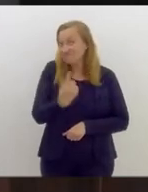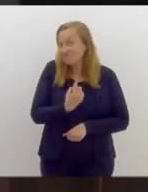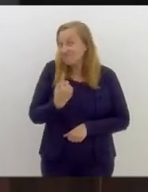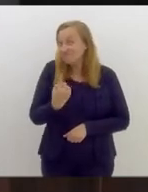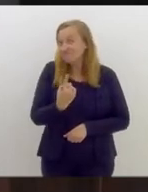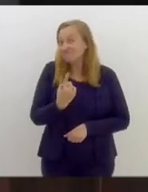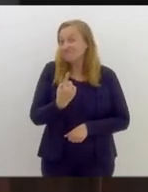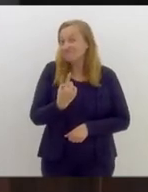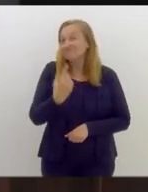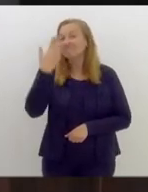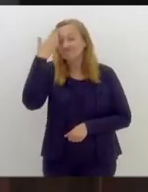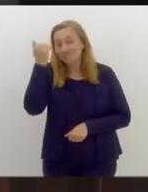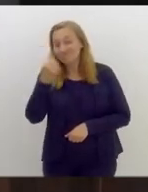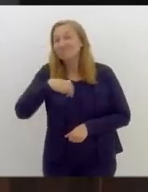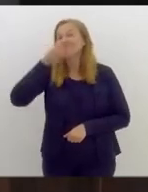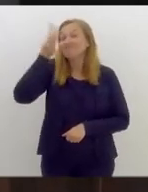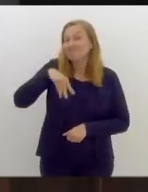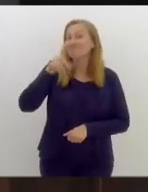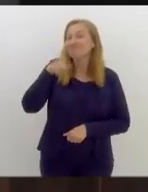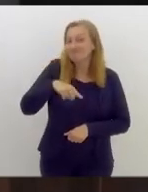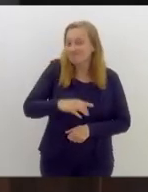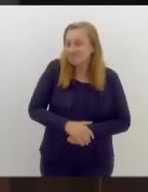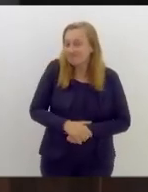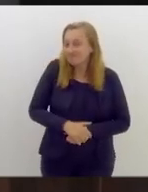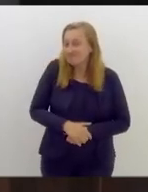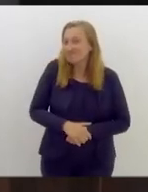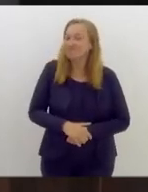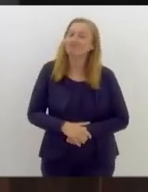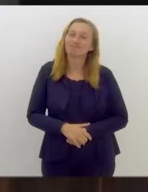nós sabemos quem é quem. Que